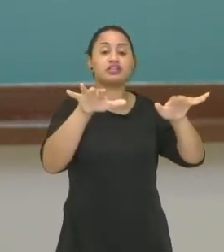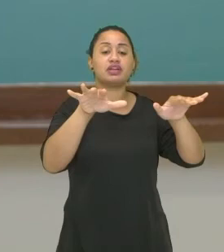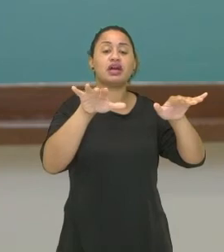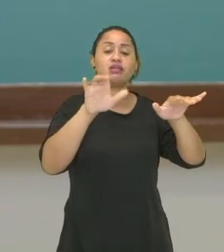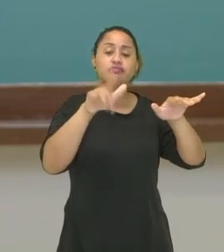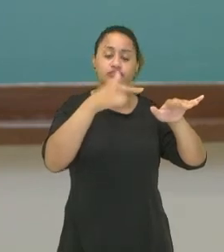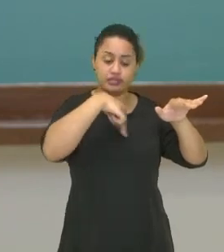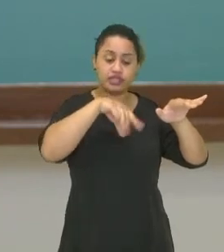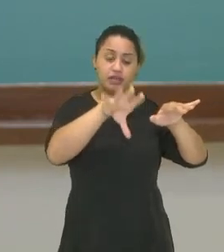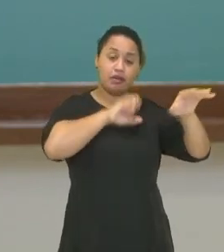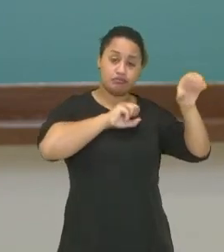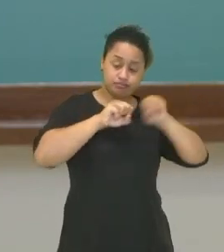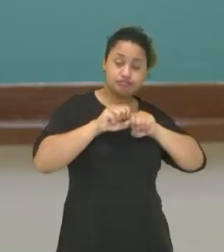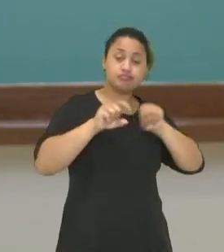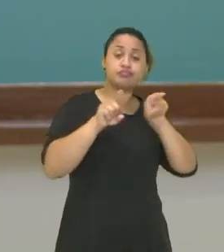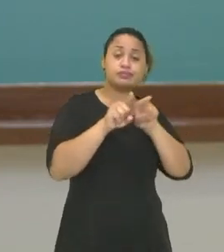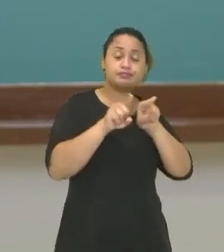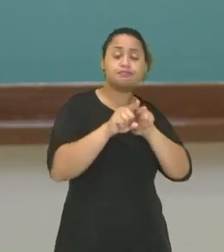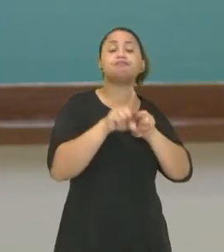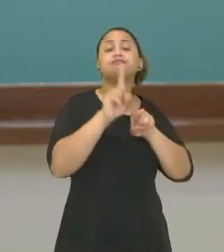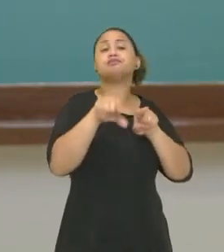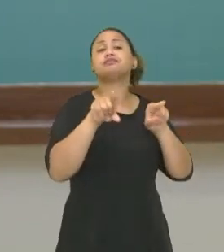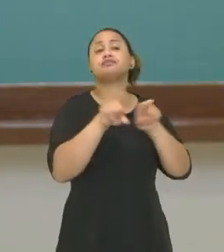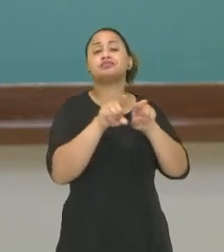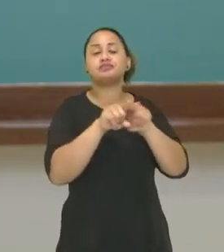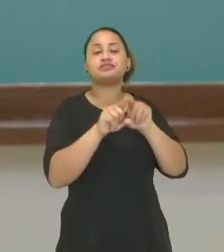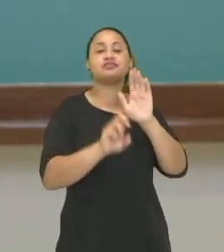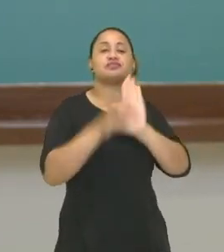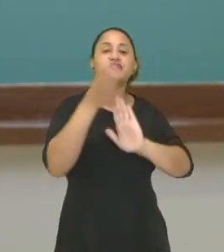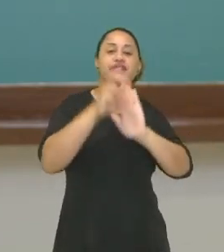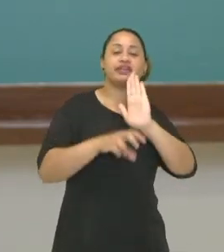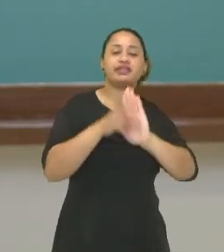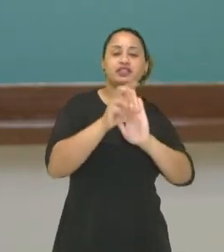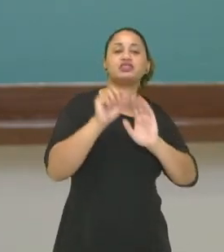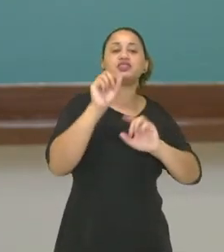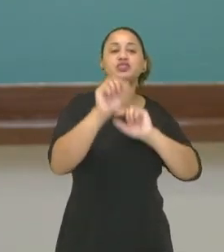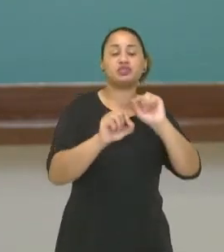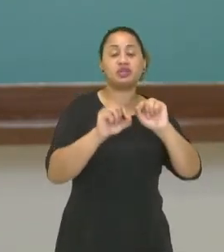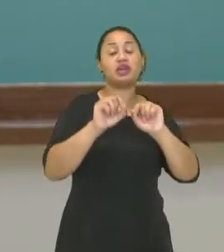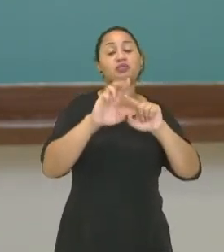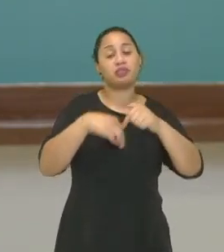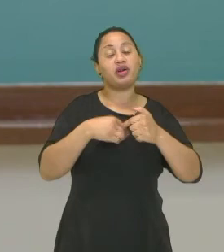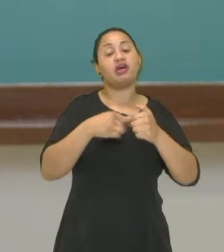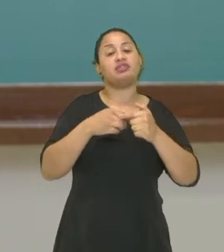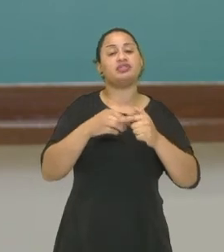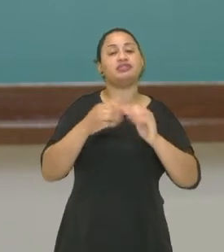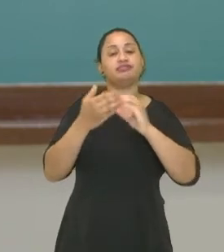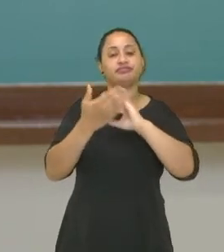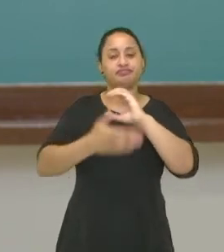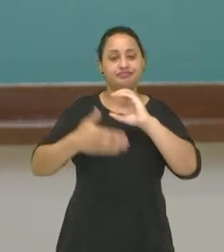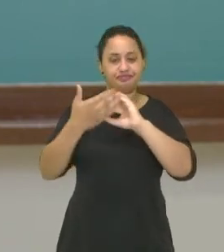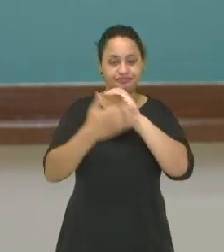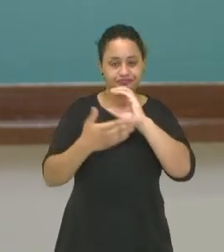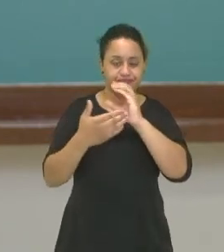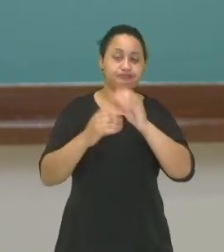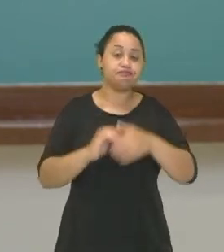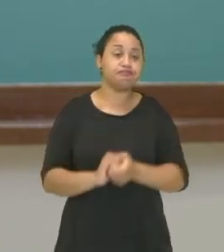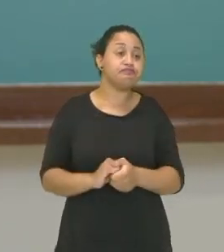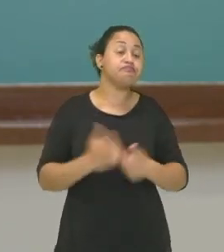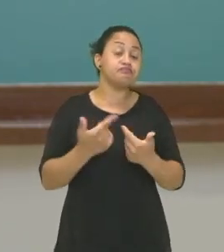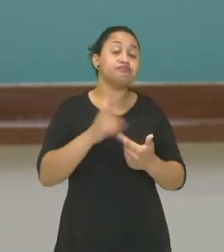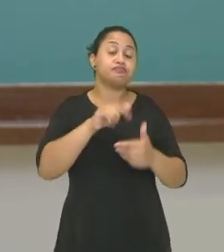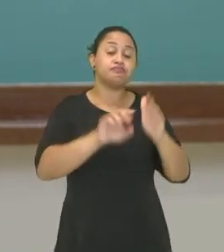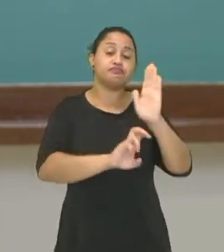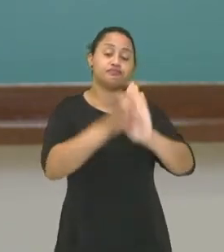ela própria, e também energia, né, na forma ali de carboidrato. Essa energia,